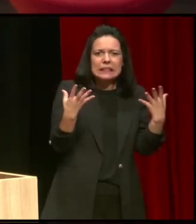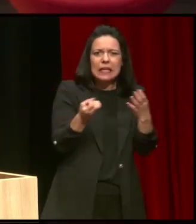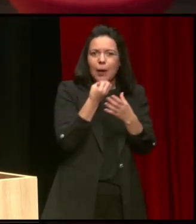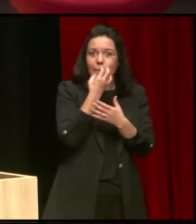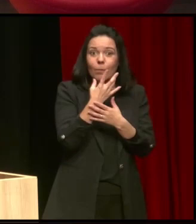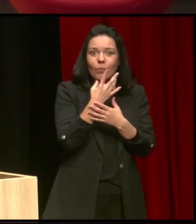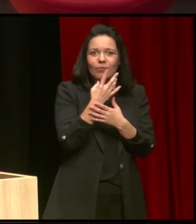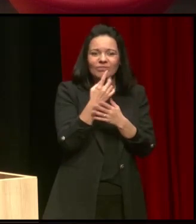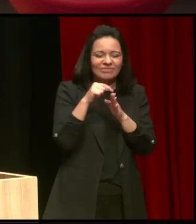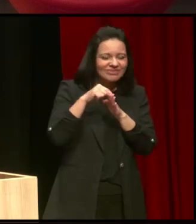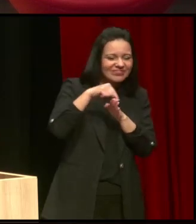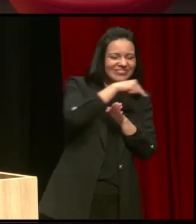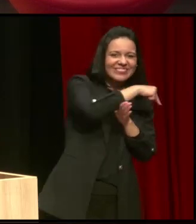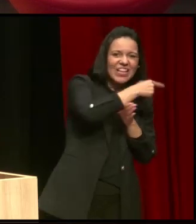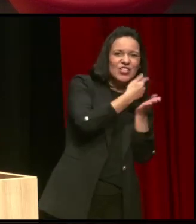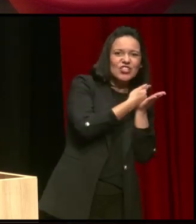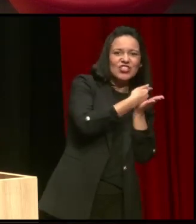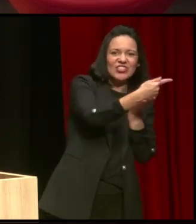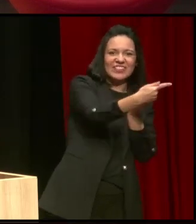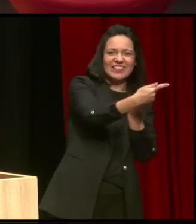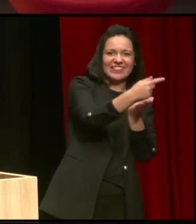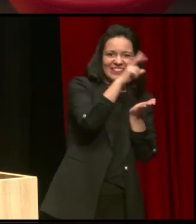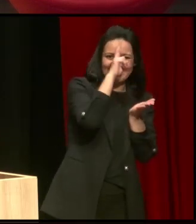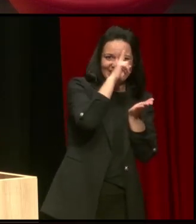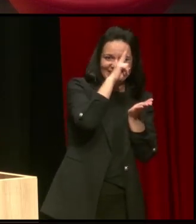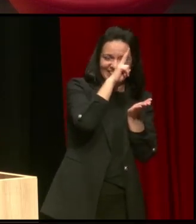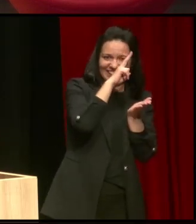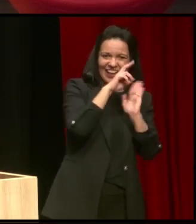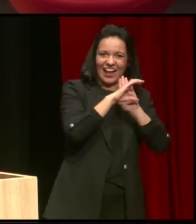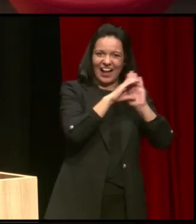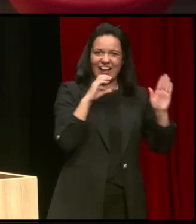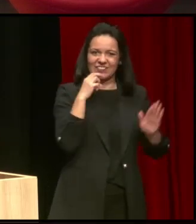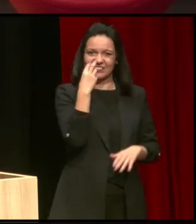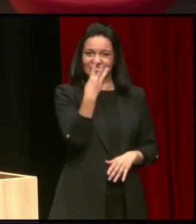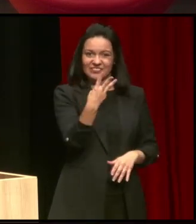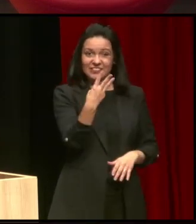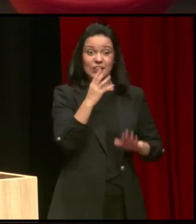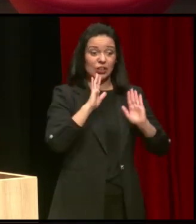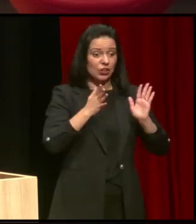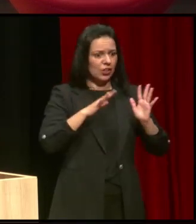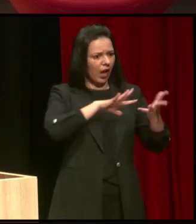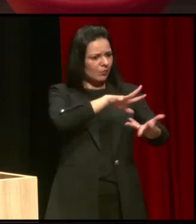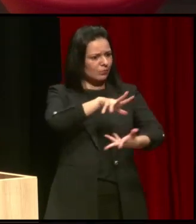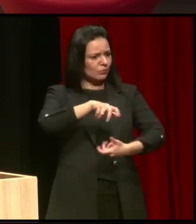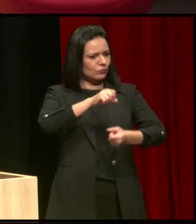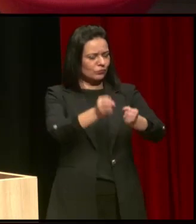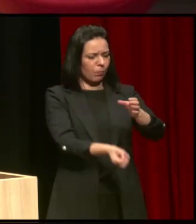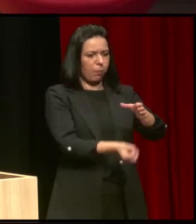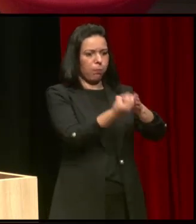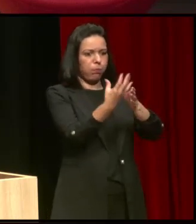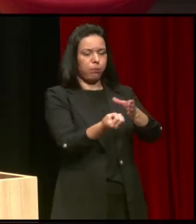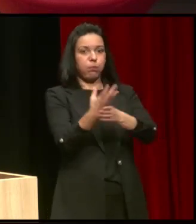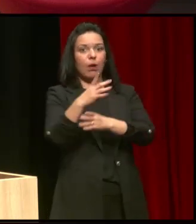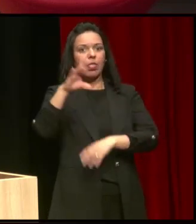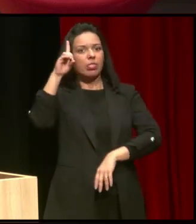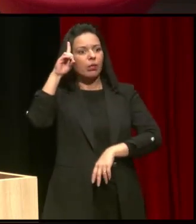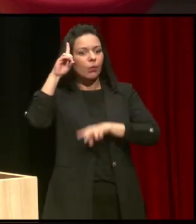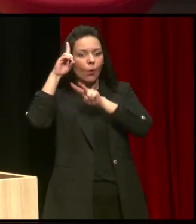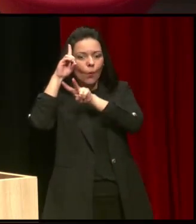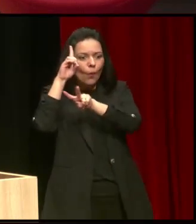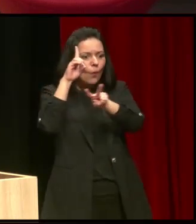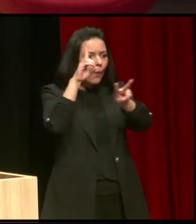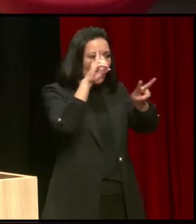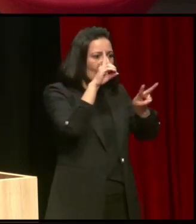Gênesis, até o capítulo 13 de Gênesis, quando Deus fez o mundo, ele olhava e era tudo bom, era